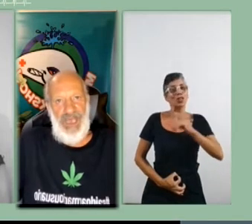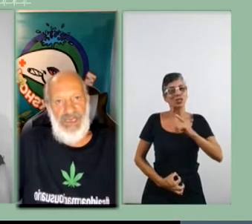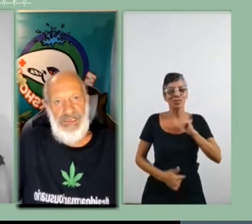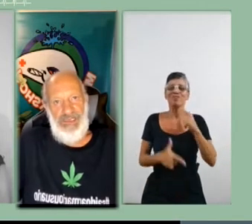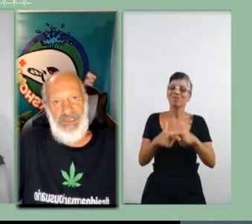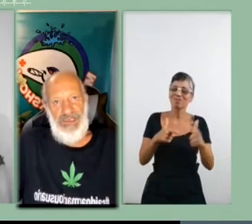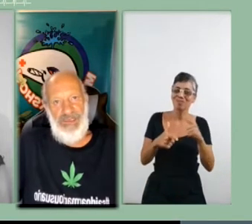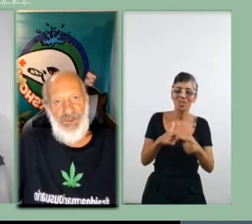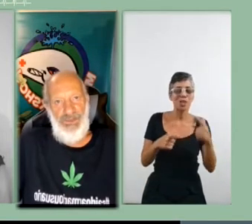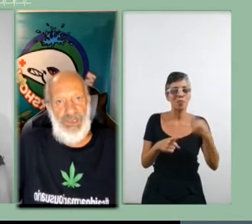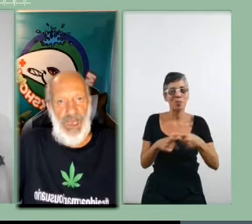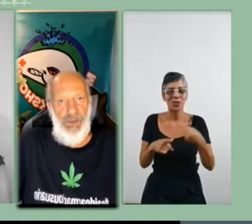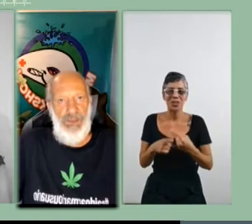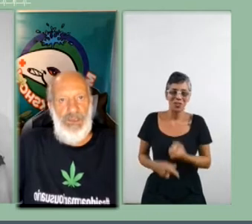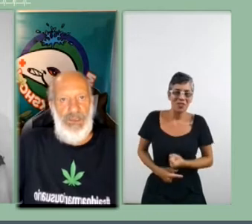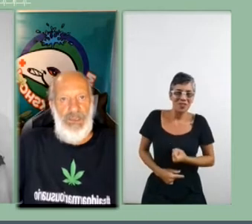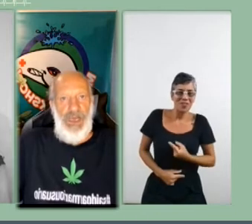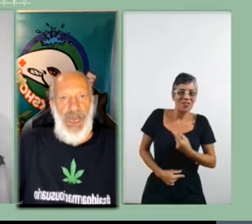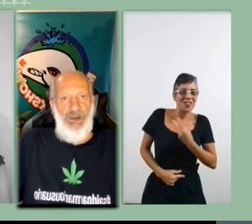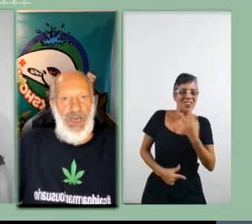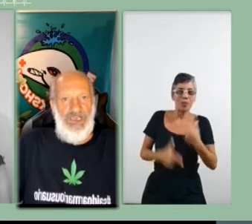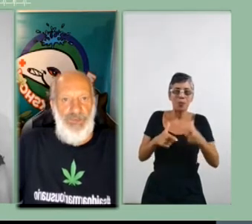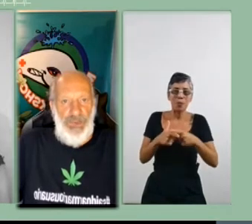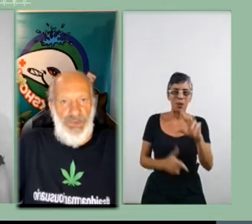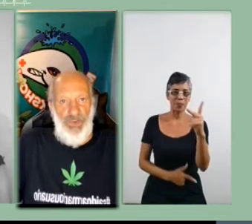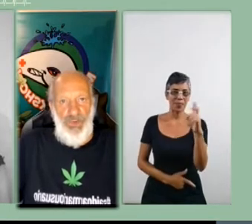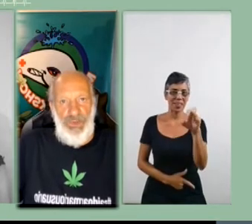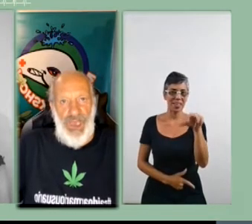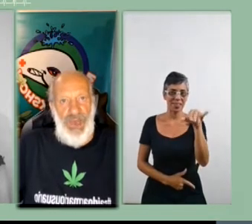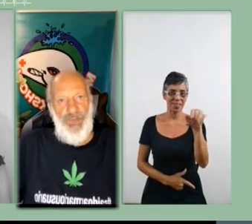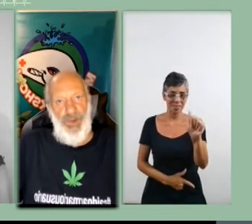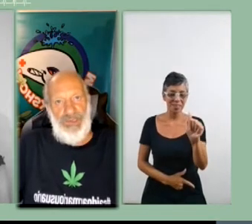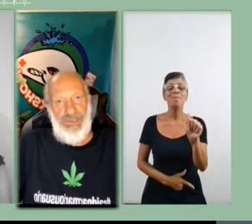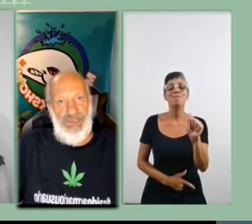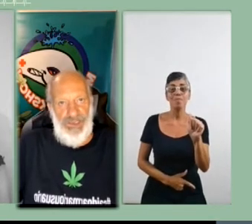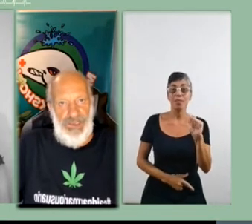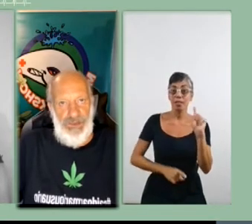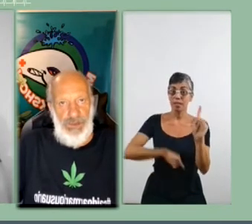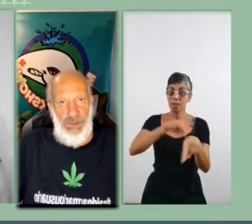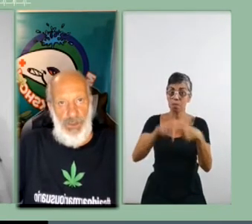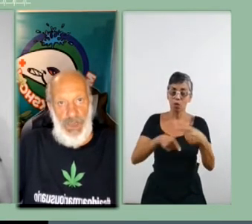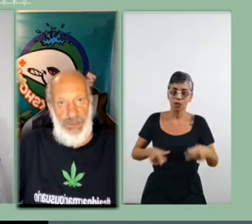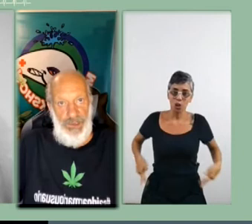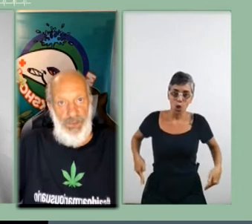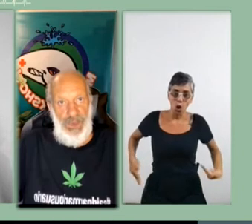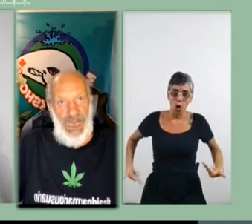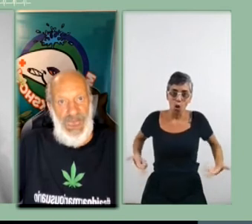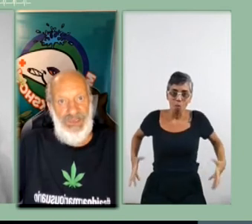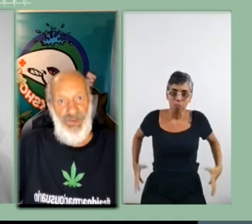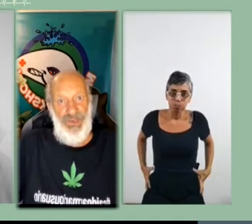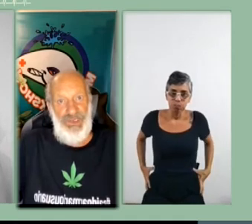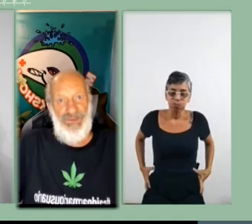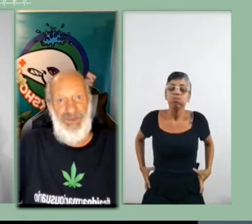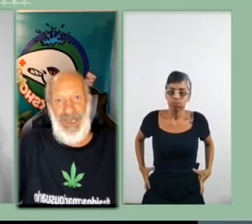várias hérnias de disco e tal. Agora, depois que eu coloquei a prótese de quadril,